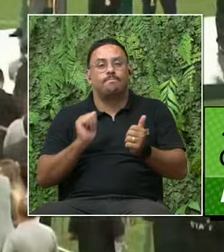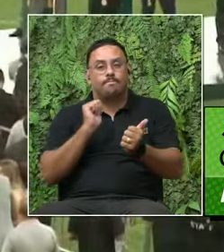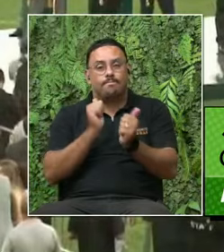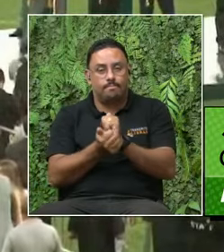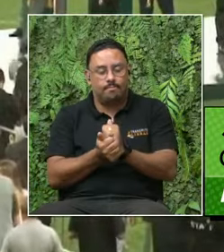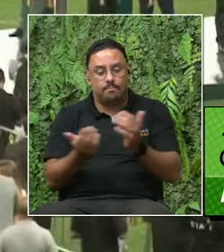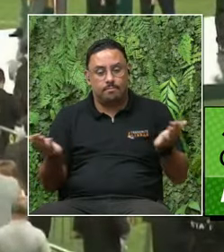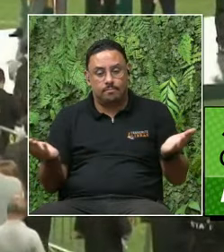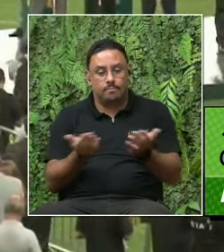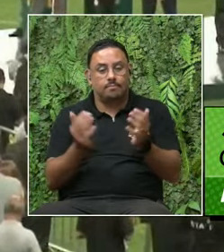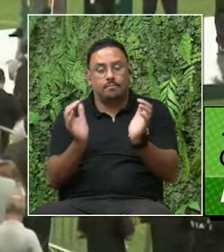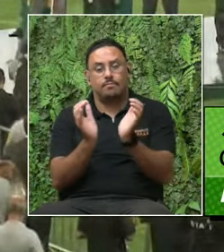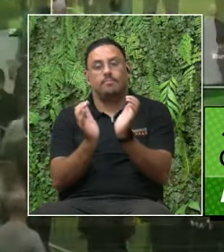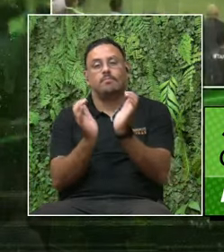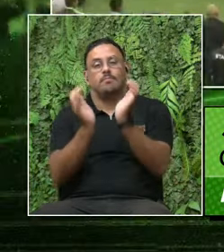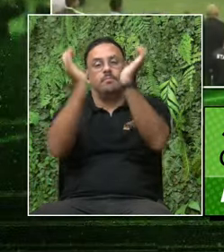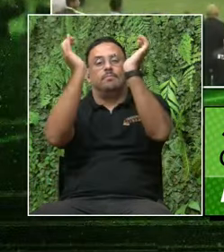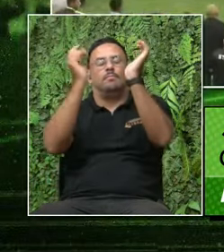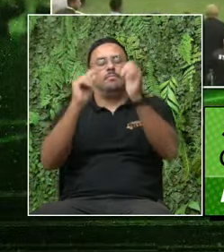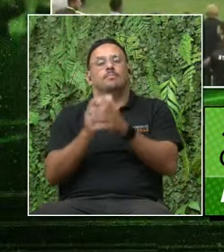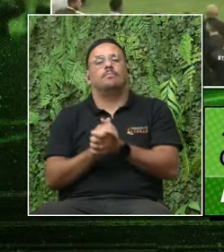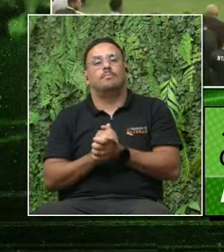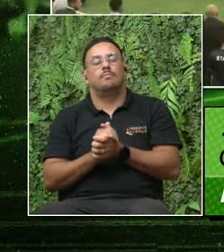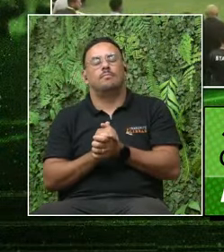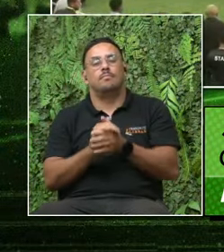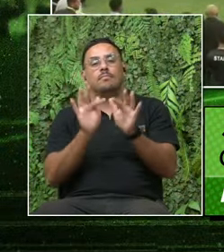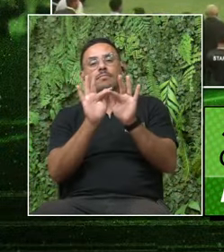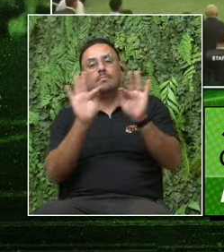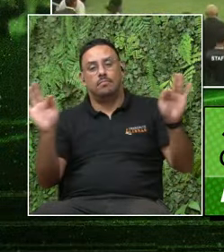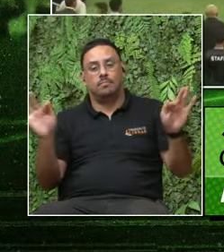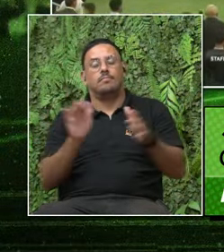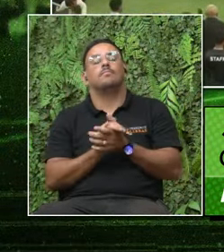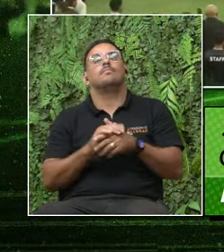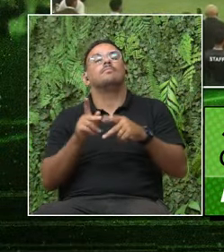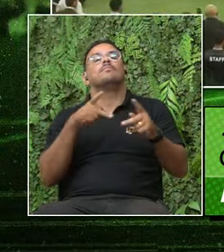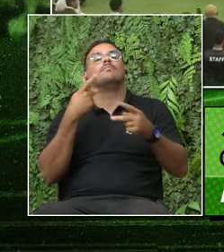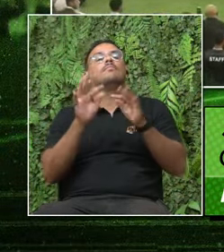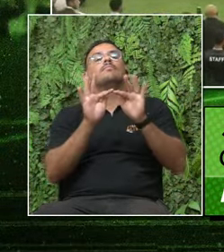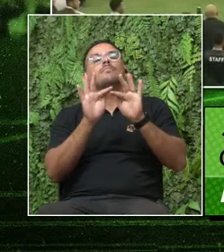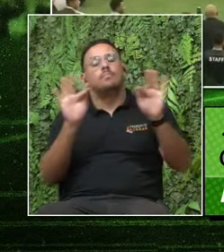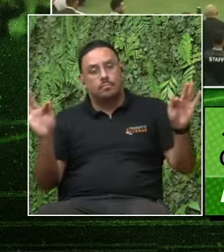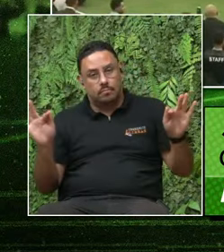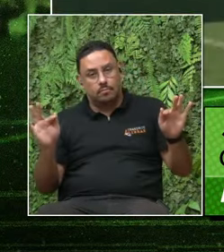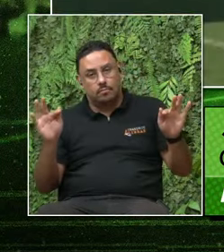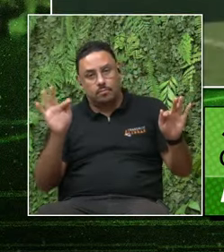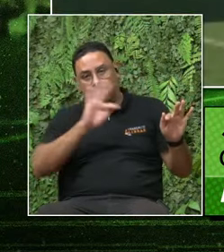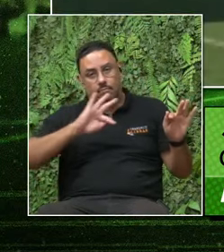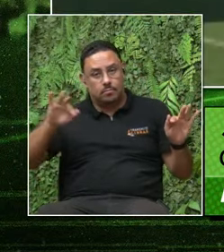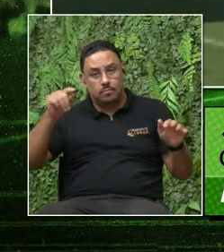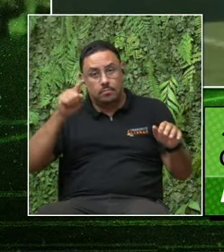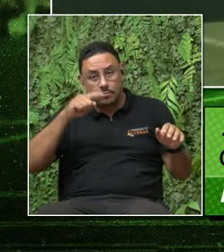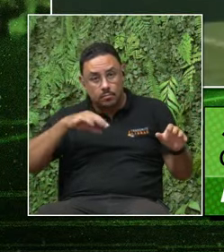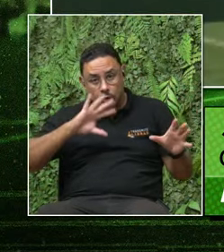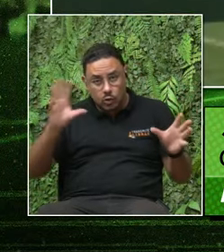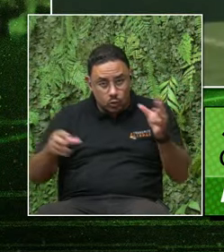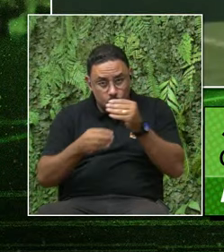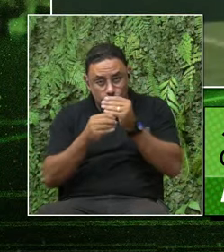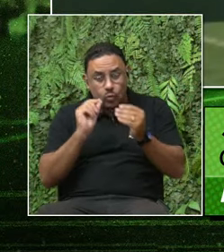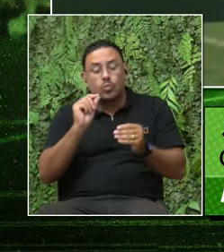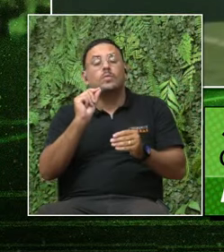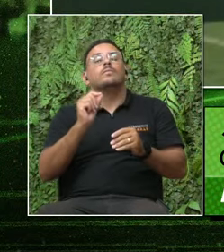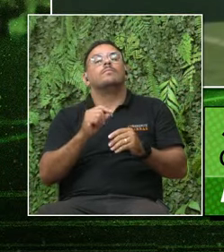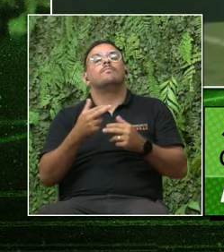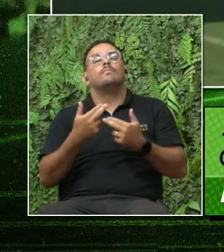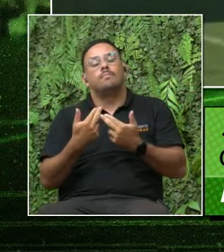tá chegando a hora da taça hein Agora vai ser a hora daquela frase como é que é vou falar vou falar mas assim só para complementar e respeito